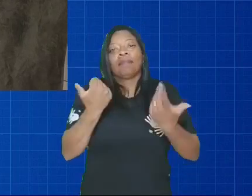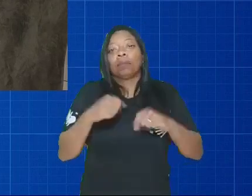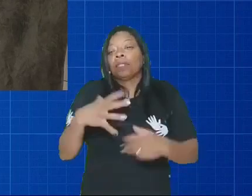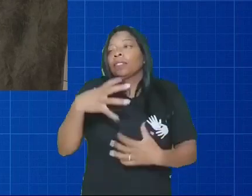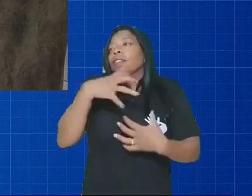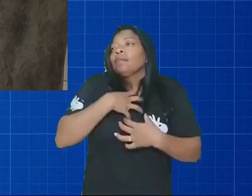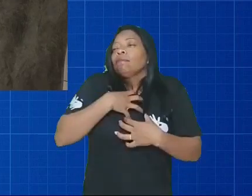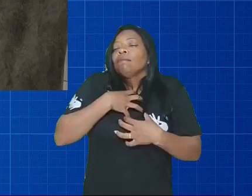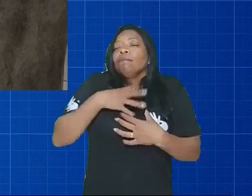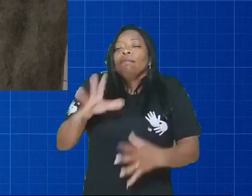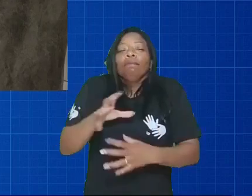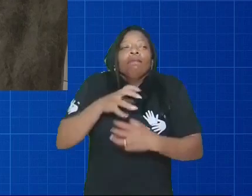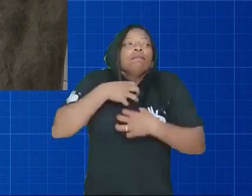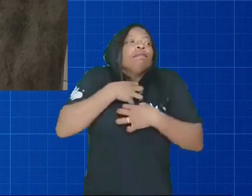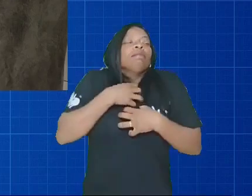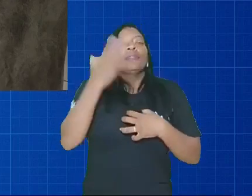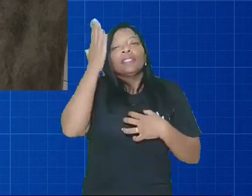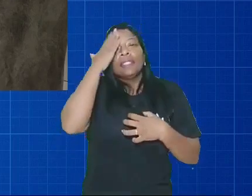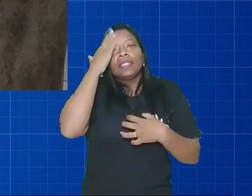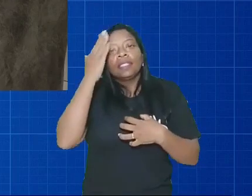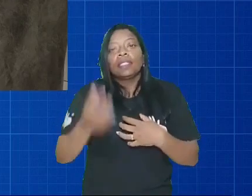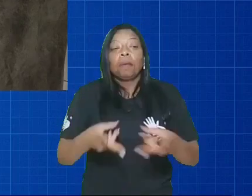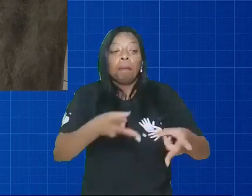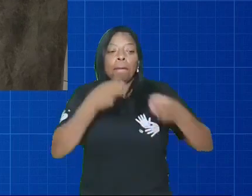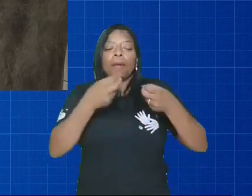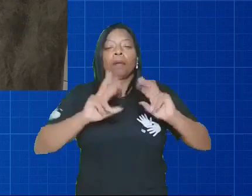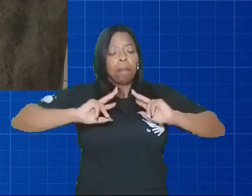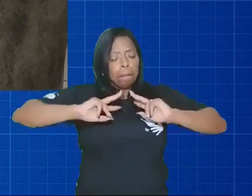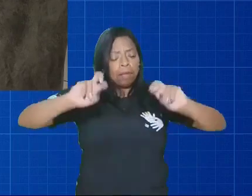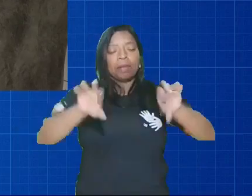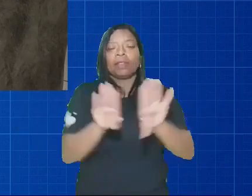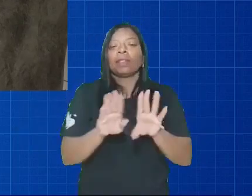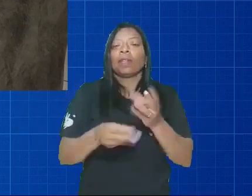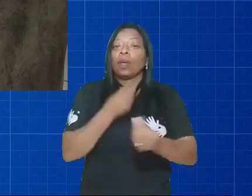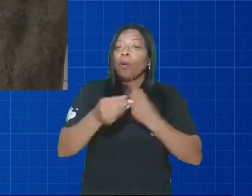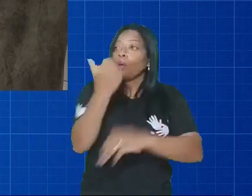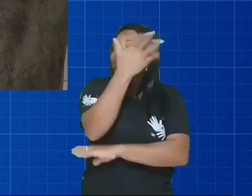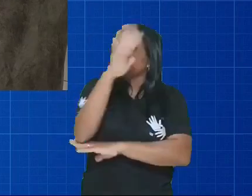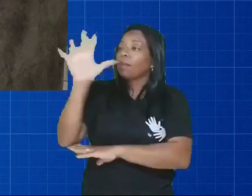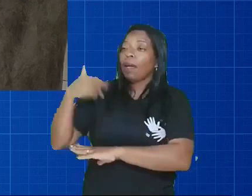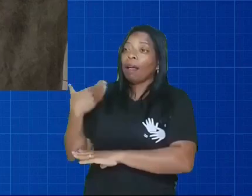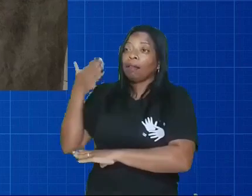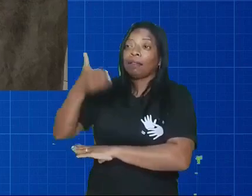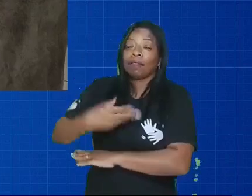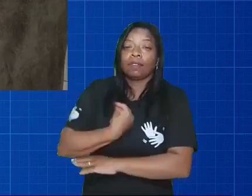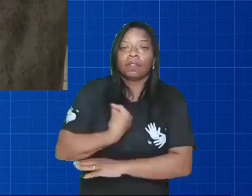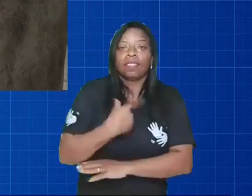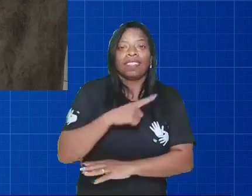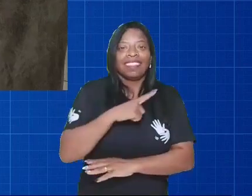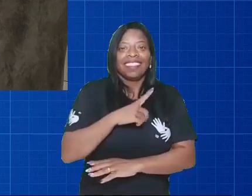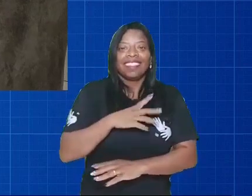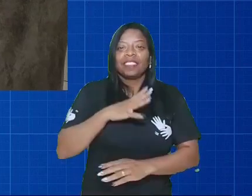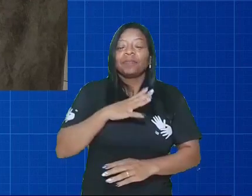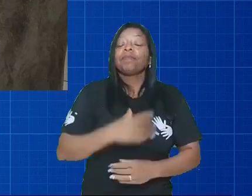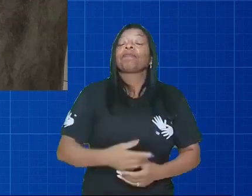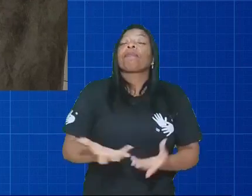meio ambiente. Então, como é que a gente tem feito, né? A gente trabalha dentro da Secretaria com projetos, programas,